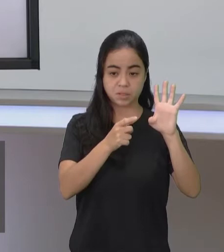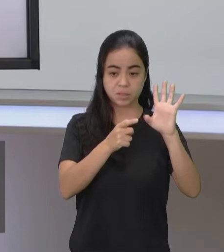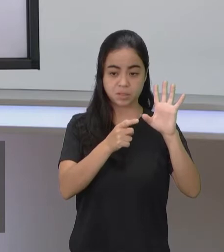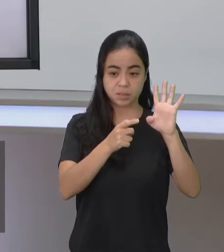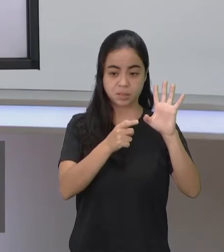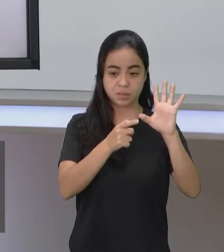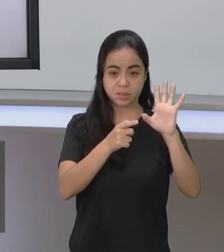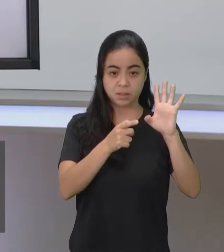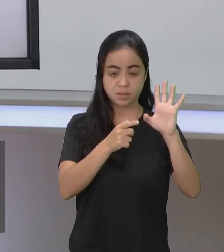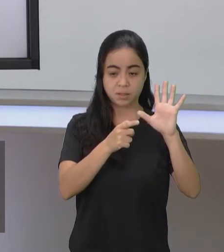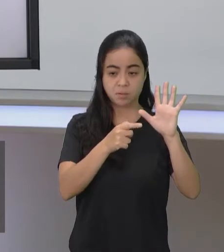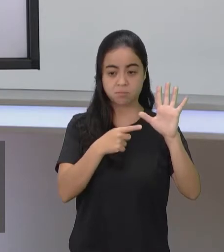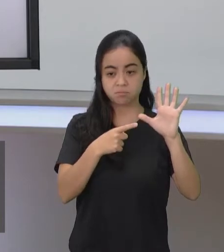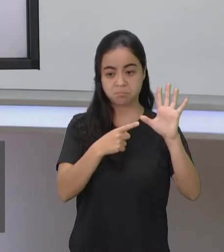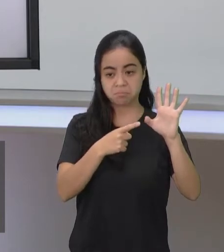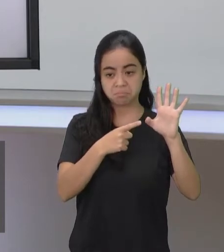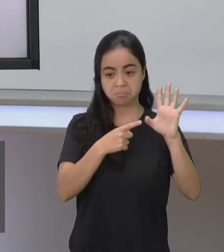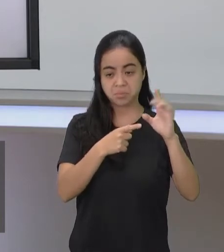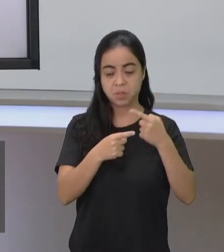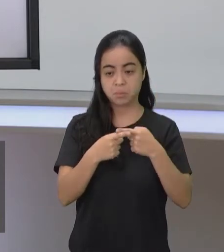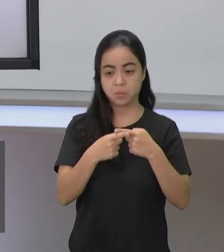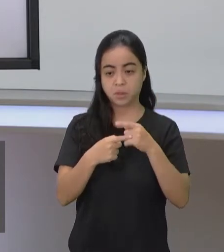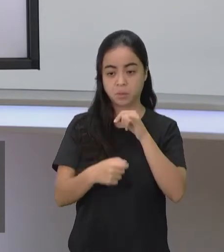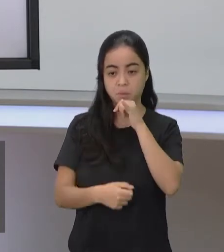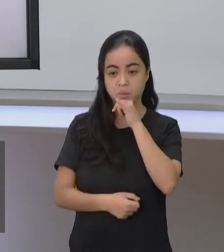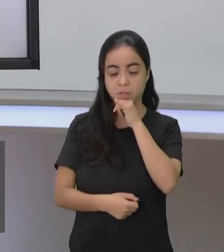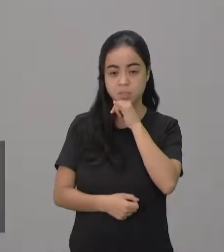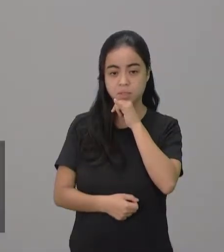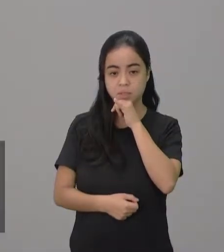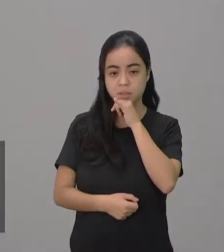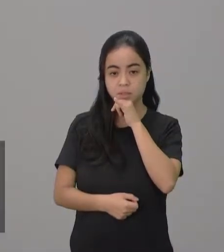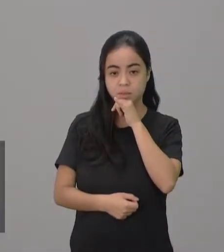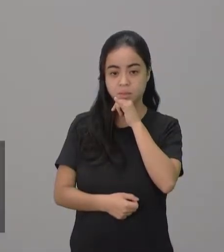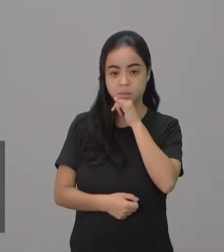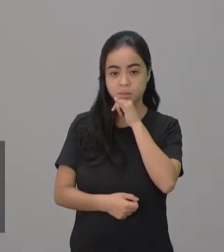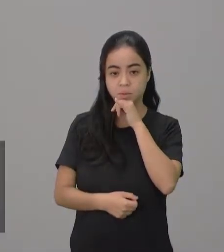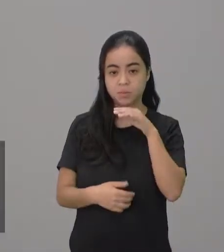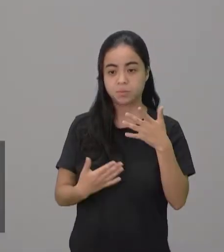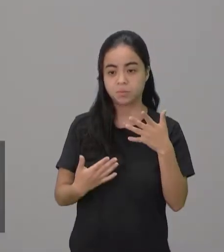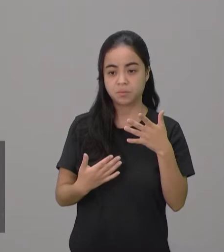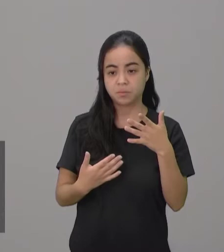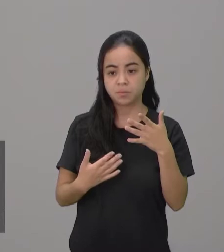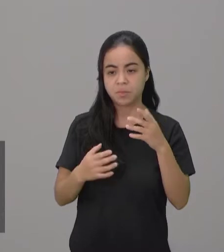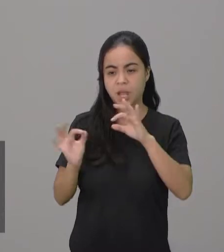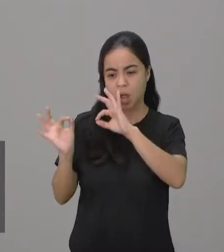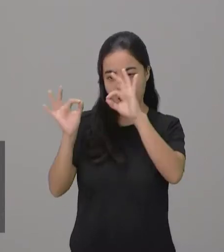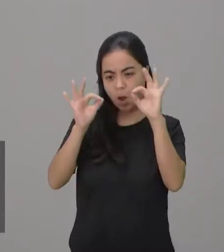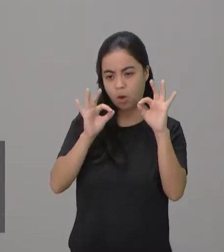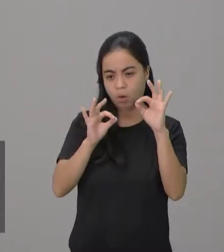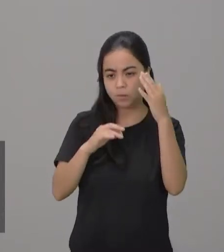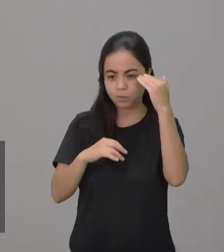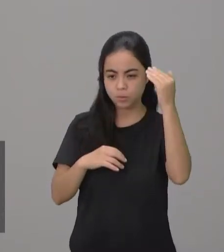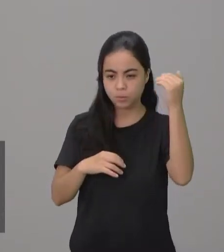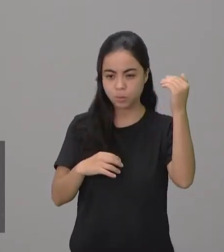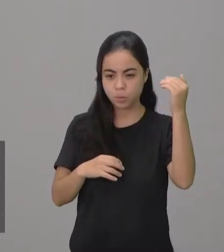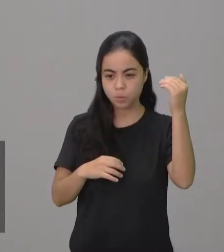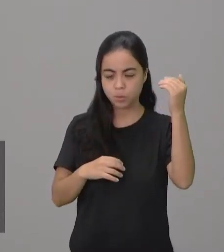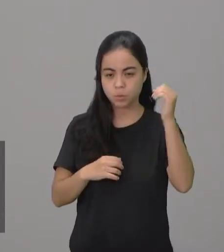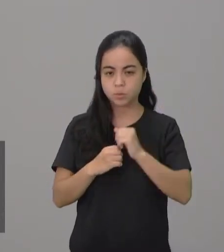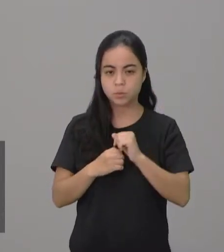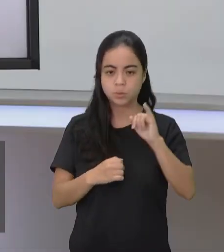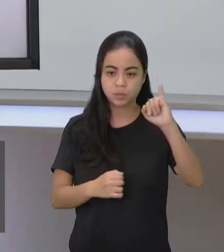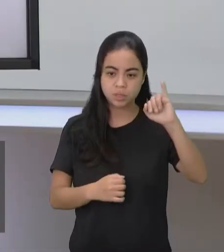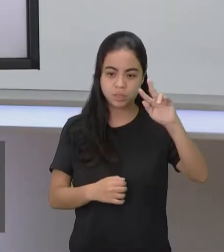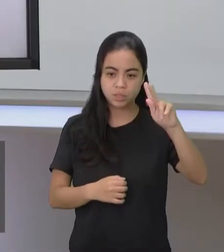para cá, né? Se você vê, por exemplo... Esse é do Ilha das Flores, né? Ilha das Flores. Exatamente. Ilha das Flores. Um vídeo muito